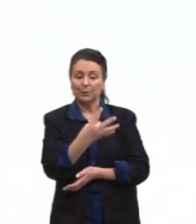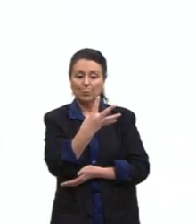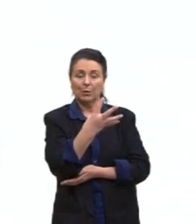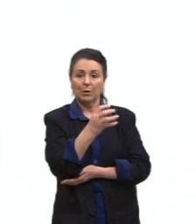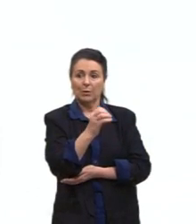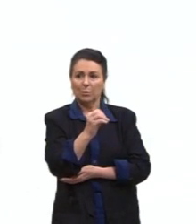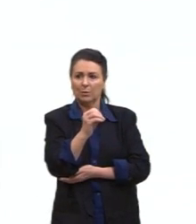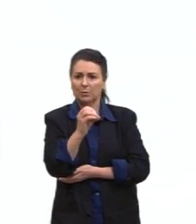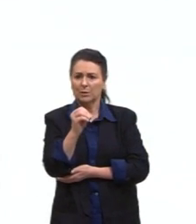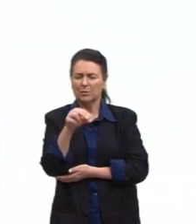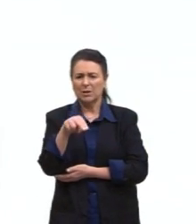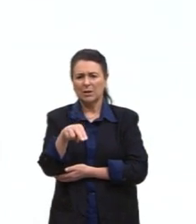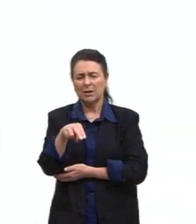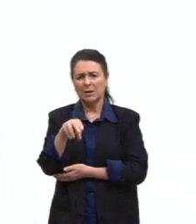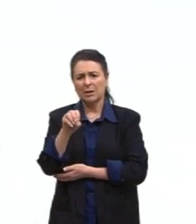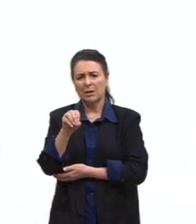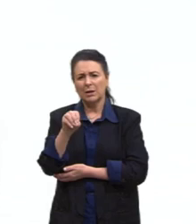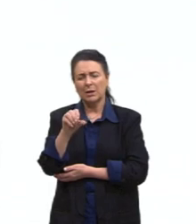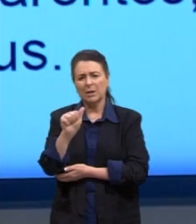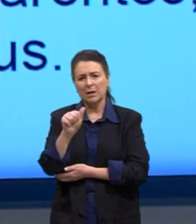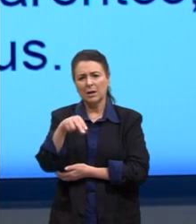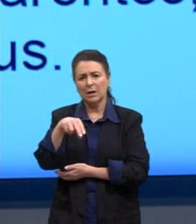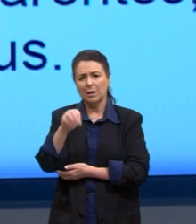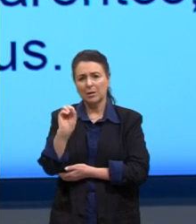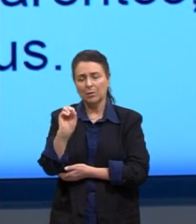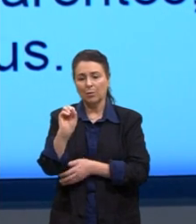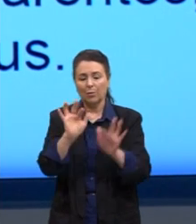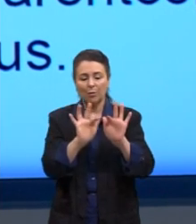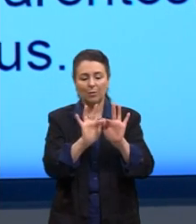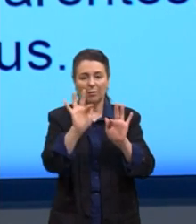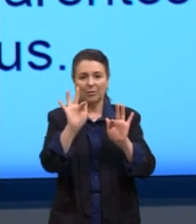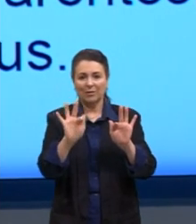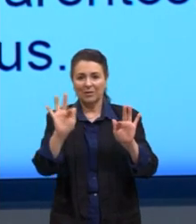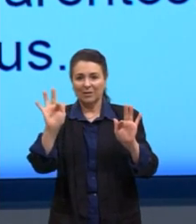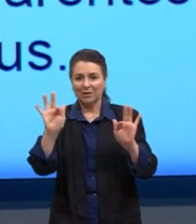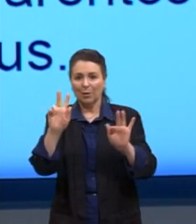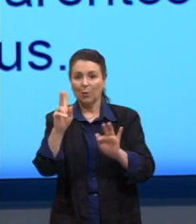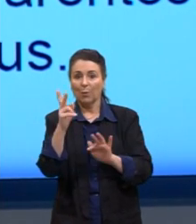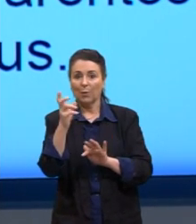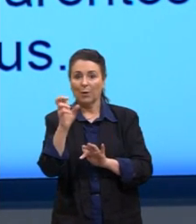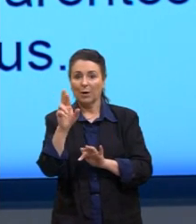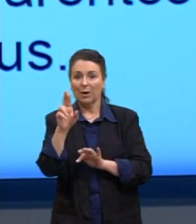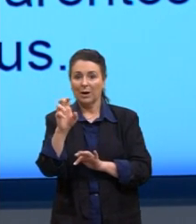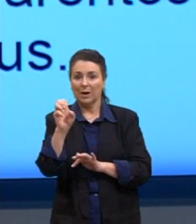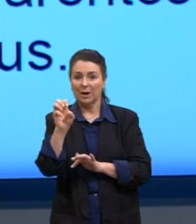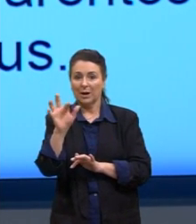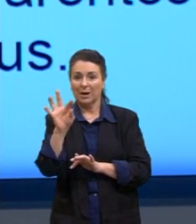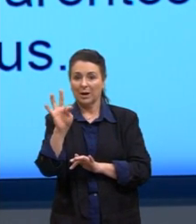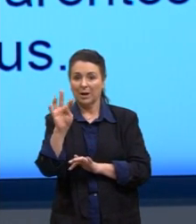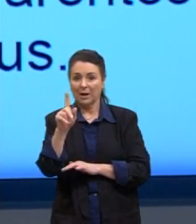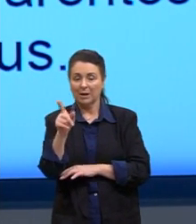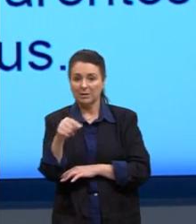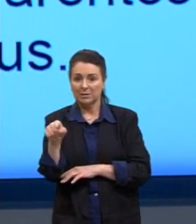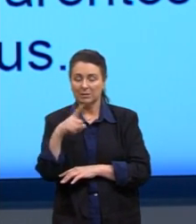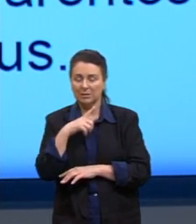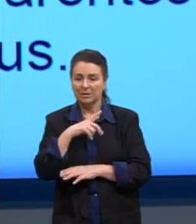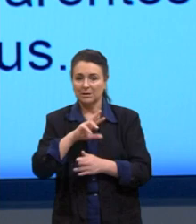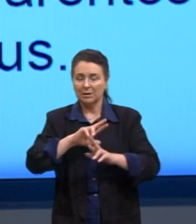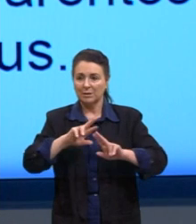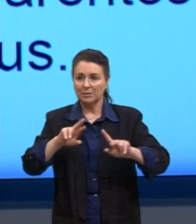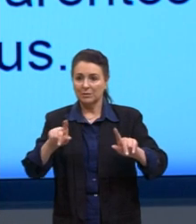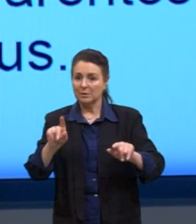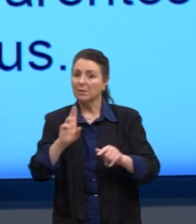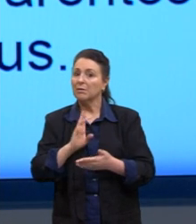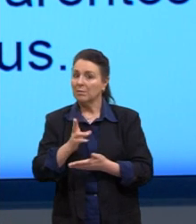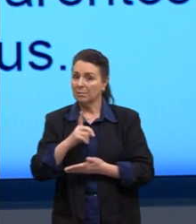nano né frequência né no Hertz tá então sempre vai ter uma diferença aqui aqui na verdade